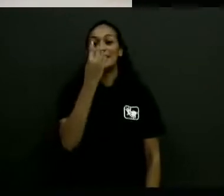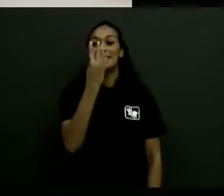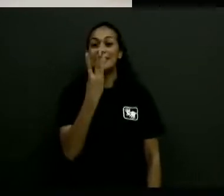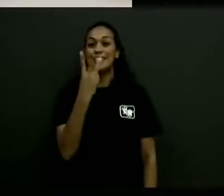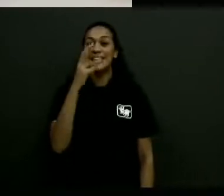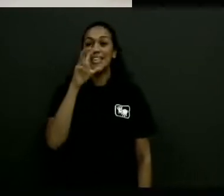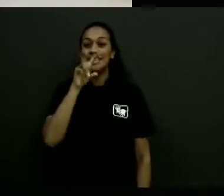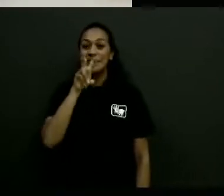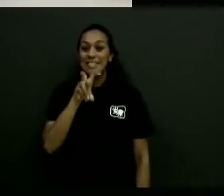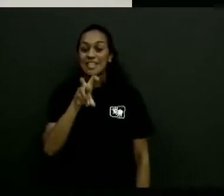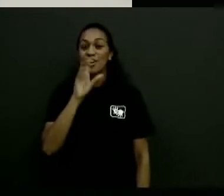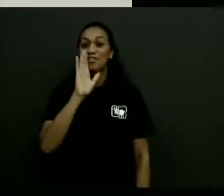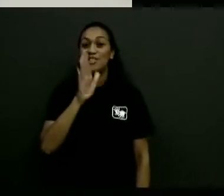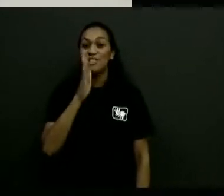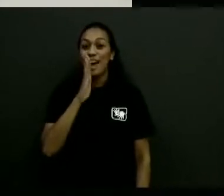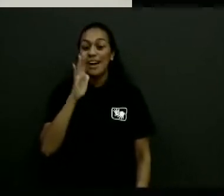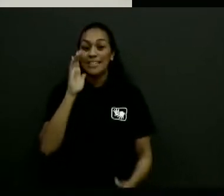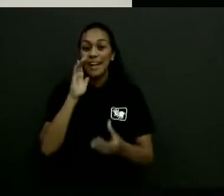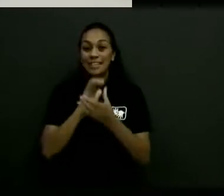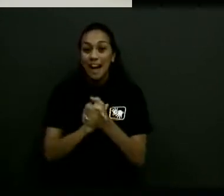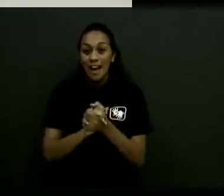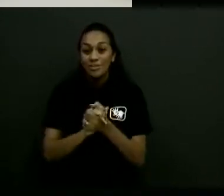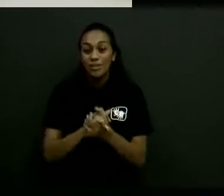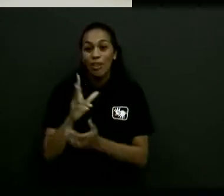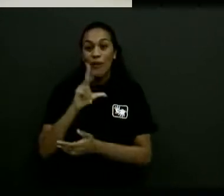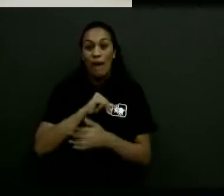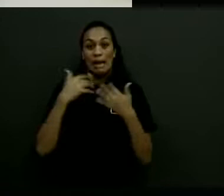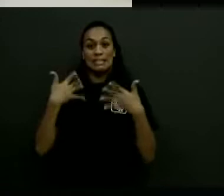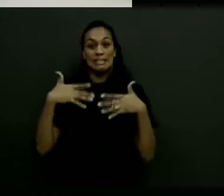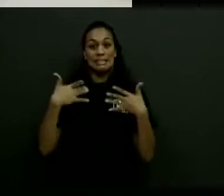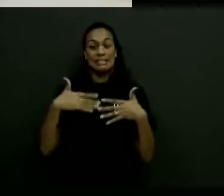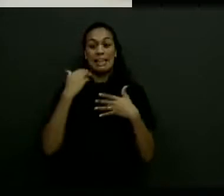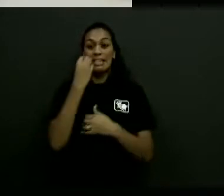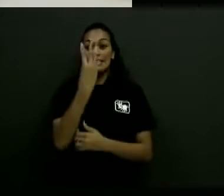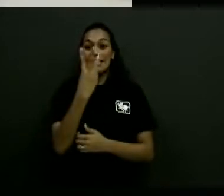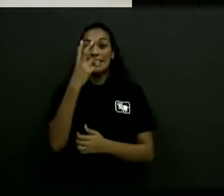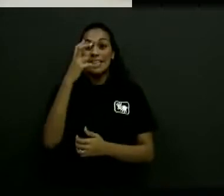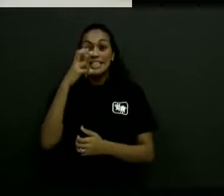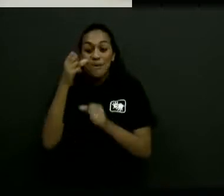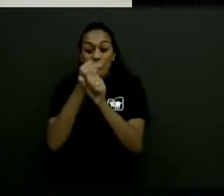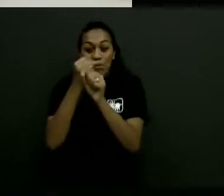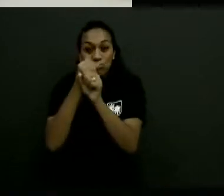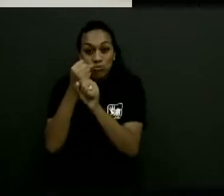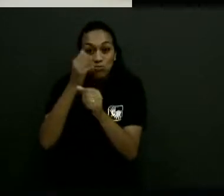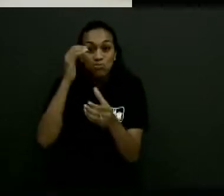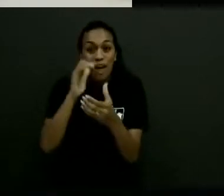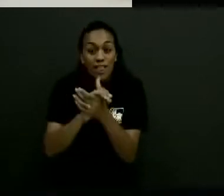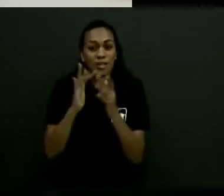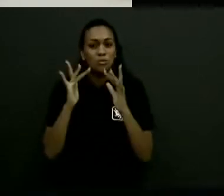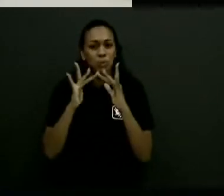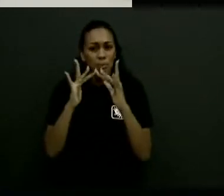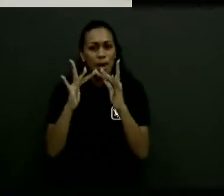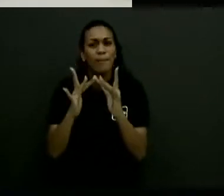35 anos estamos fazendo, vamos fazer segunda-feira de casamento, de aliança, de bênção, de